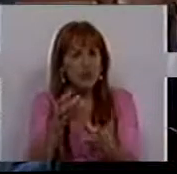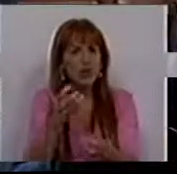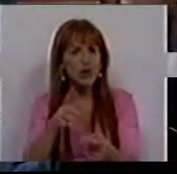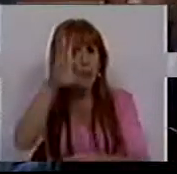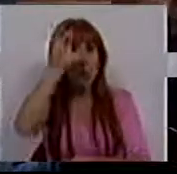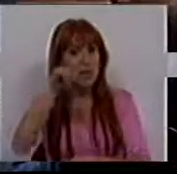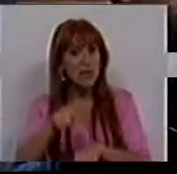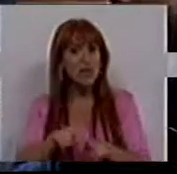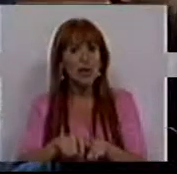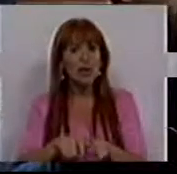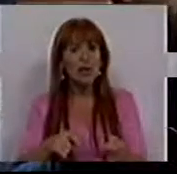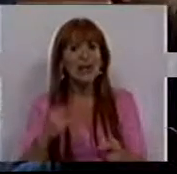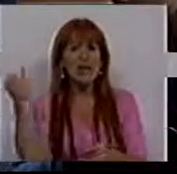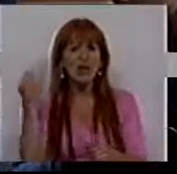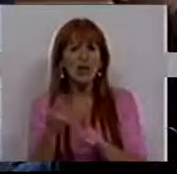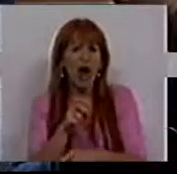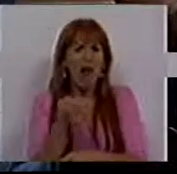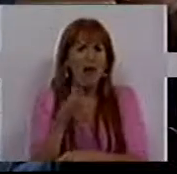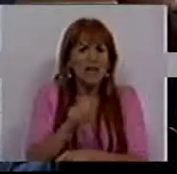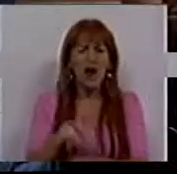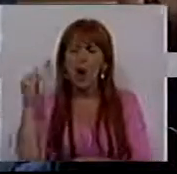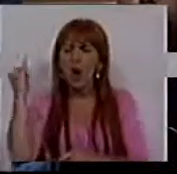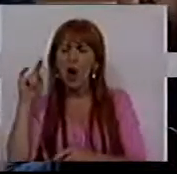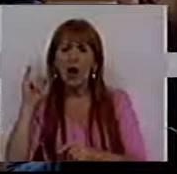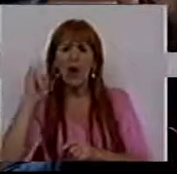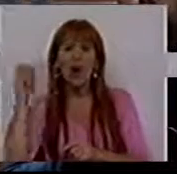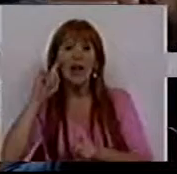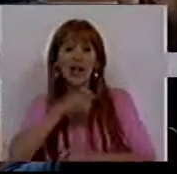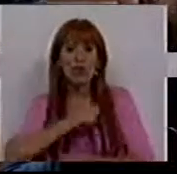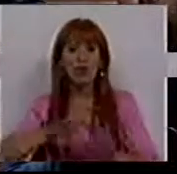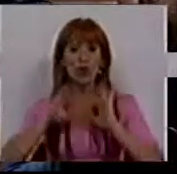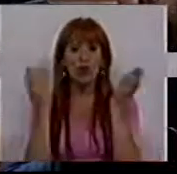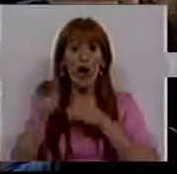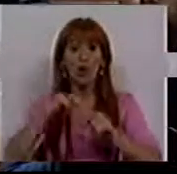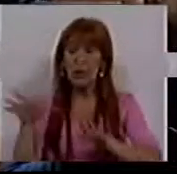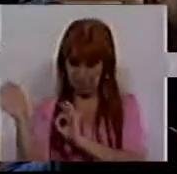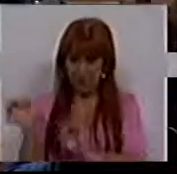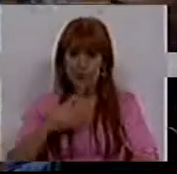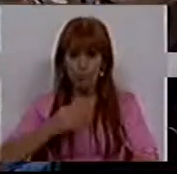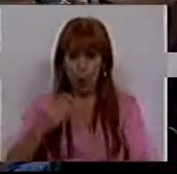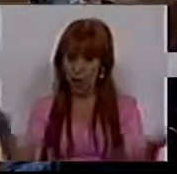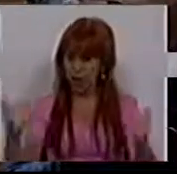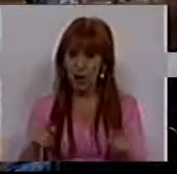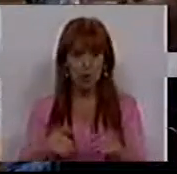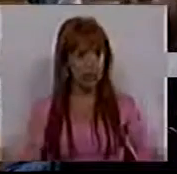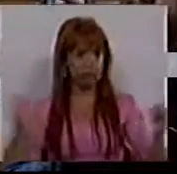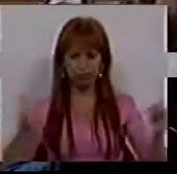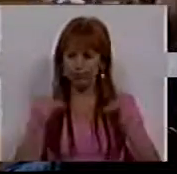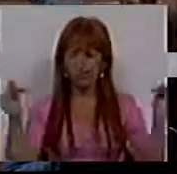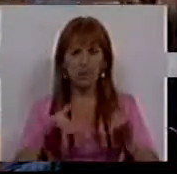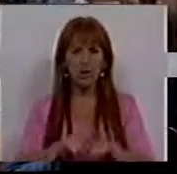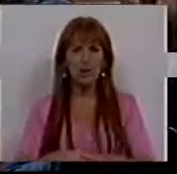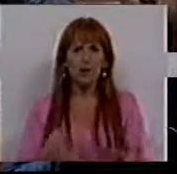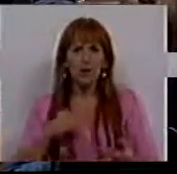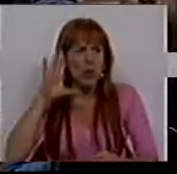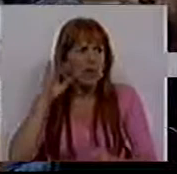Está o Governo, estão estas instituições, a ASAI ou a Inspeção-Geral dos Jogos, completamente preparada para receber a avalanche que aí vem. Na